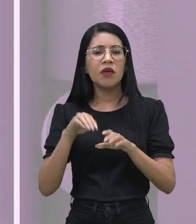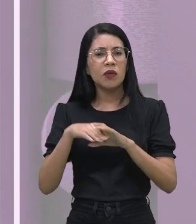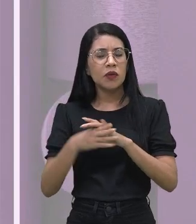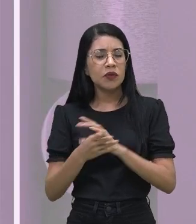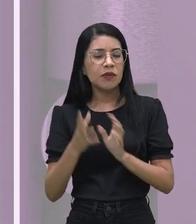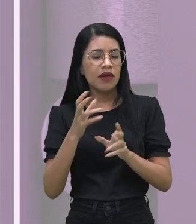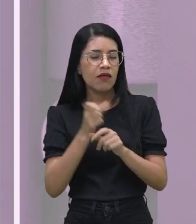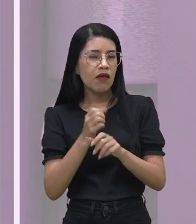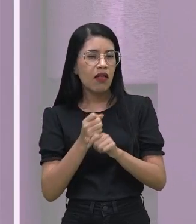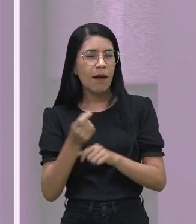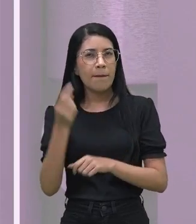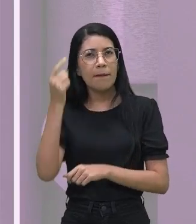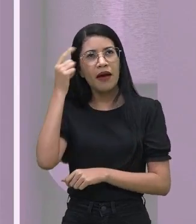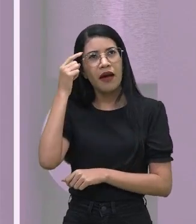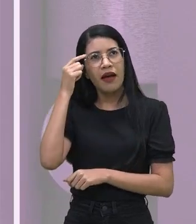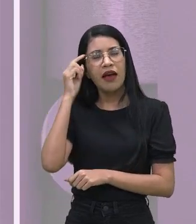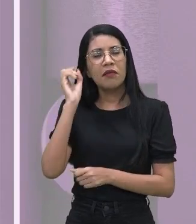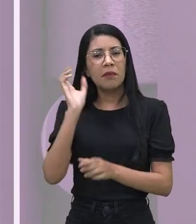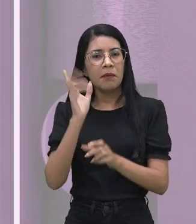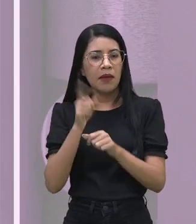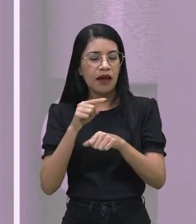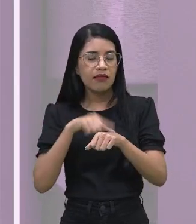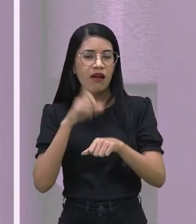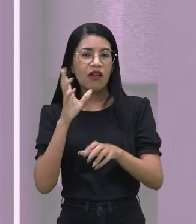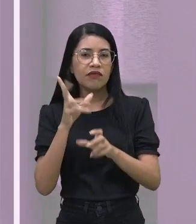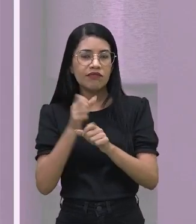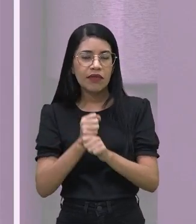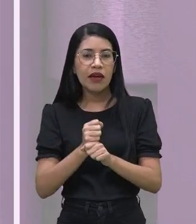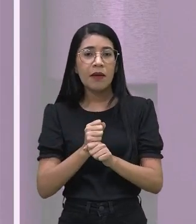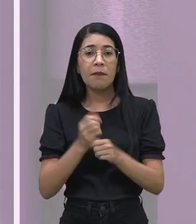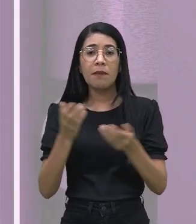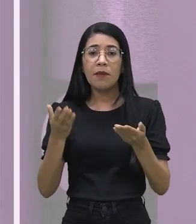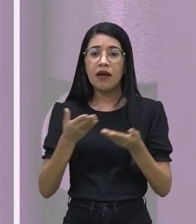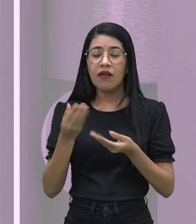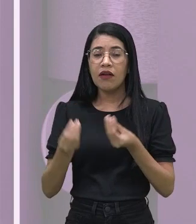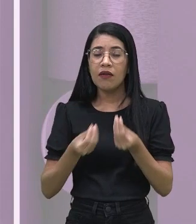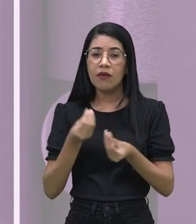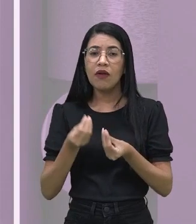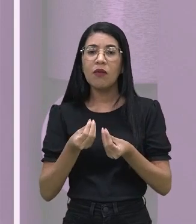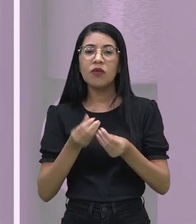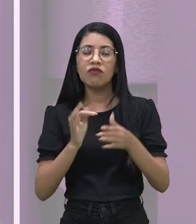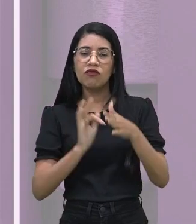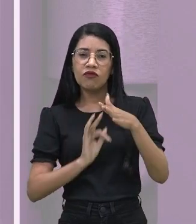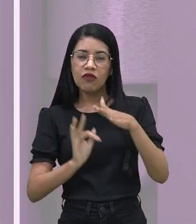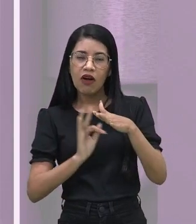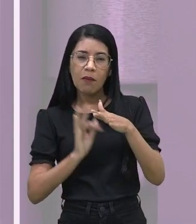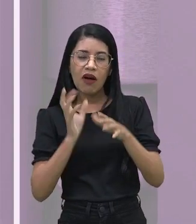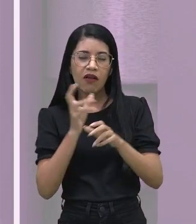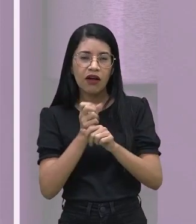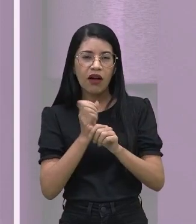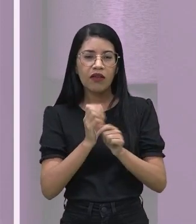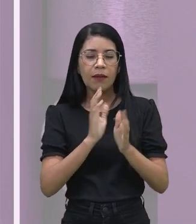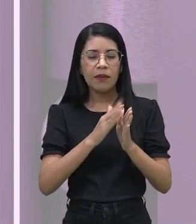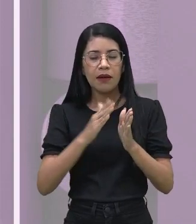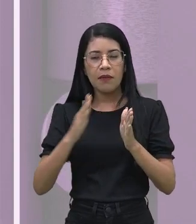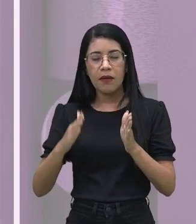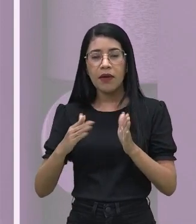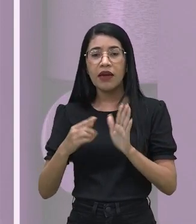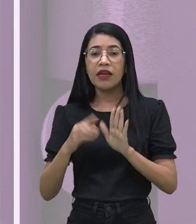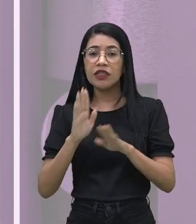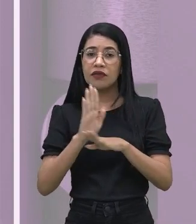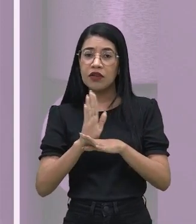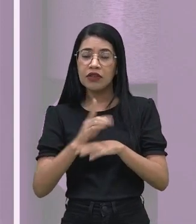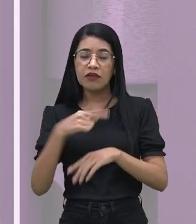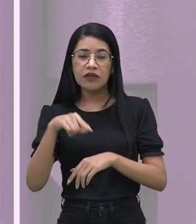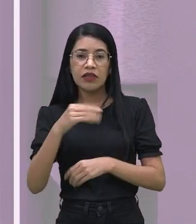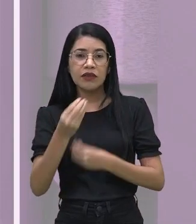cálculos de cabeça, mas agora nós vamos aprender a fazer de forma aí, não é de maneira formal. Mas vamos observar aqui e ajudar o